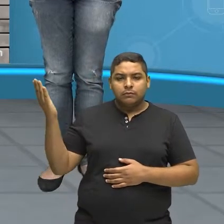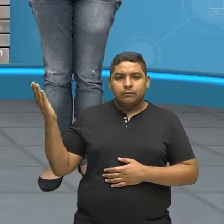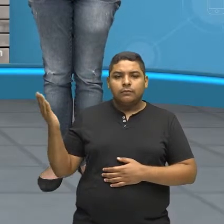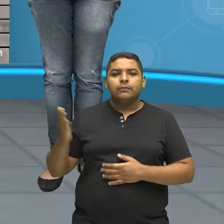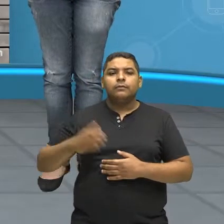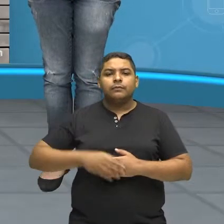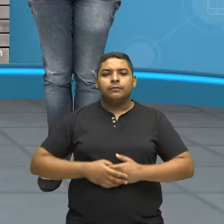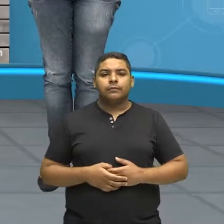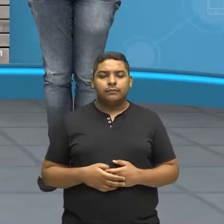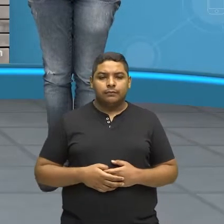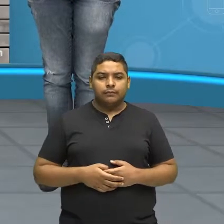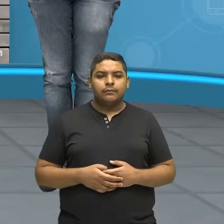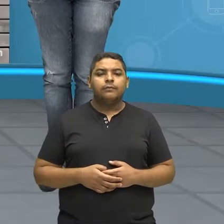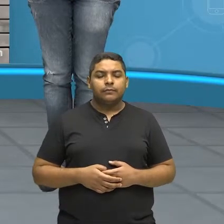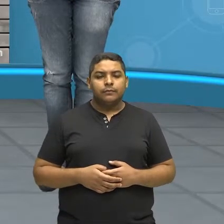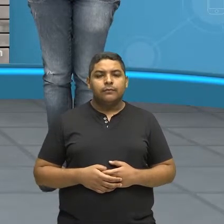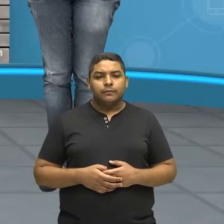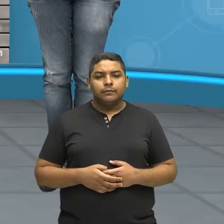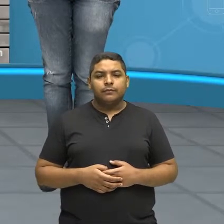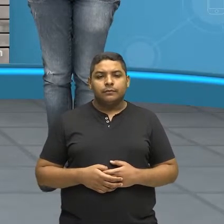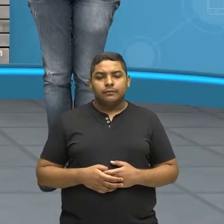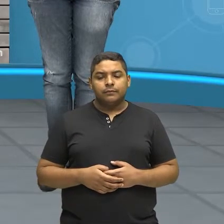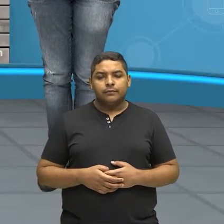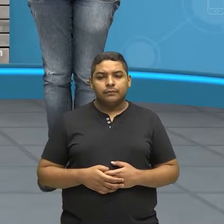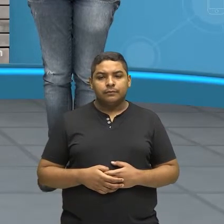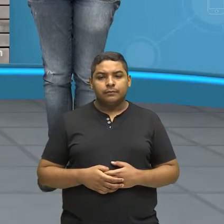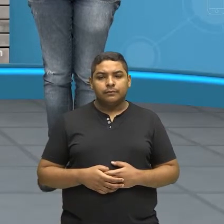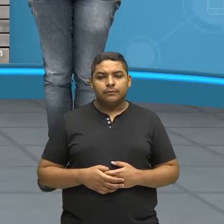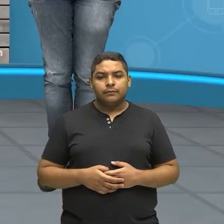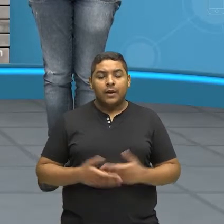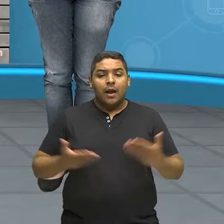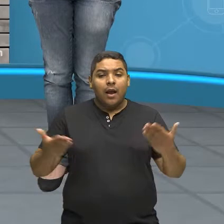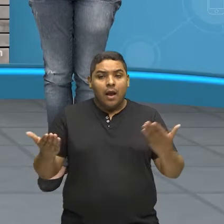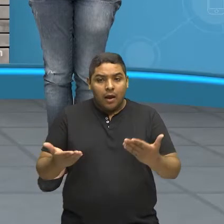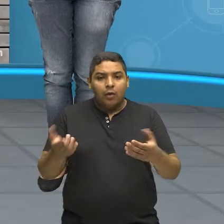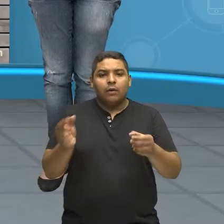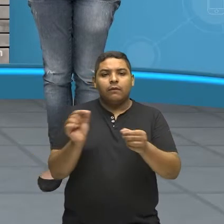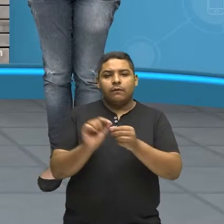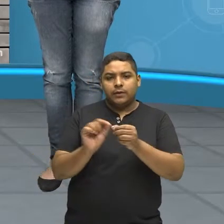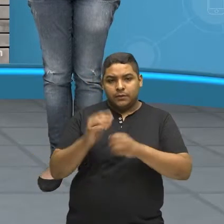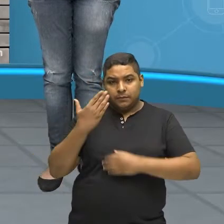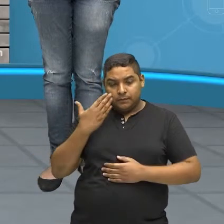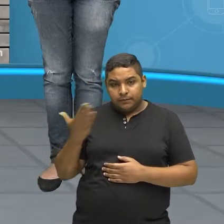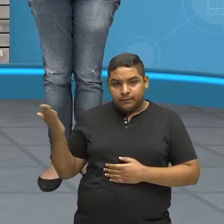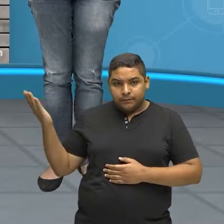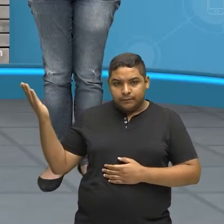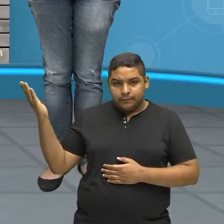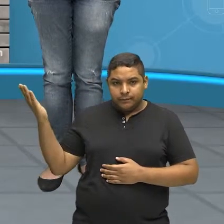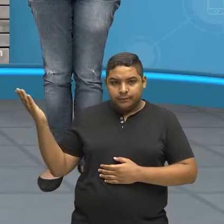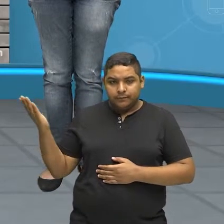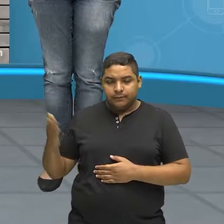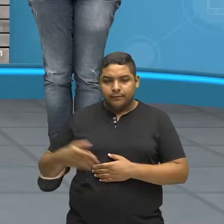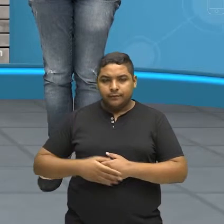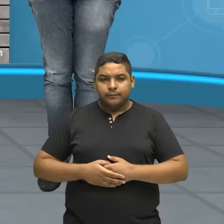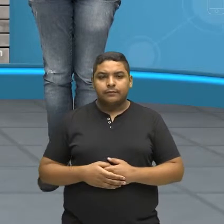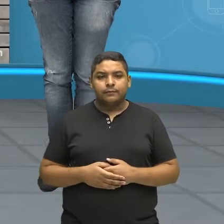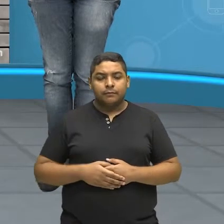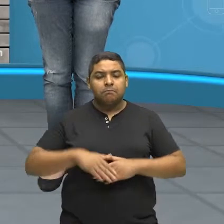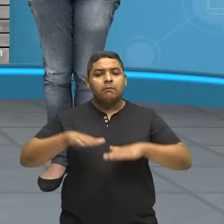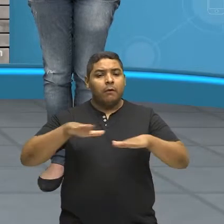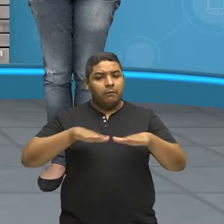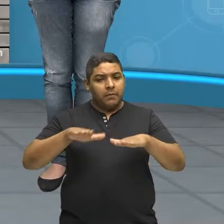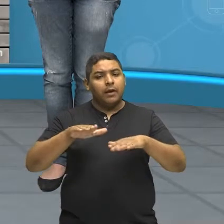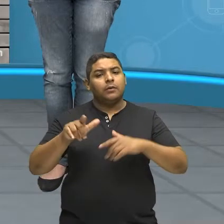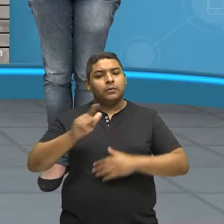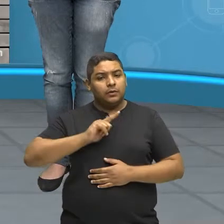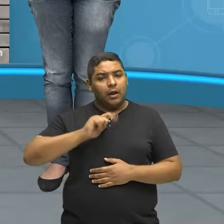essas atividades neste momento. Então, observa que essas imagens estão em movimento, estão, fazendo